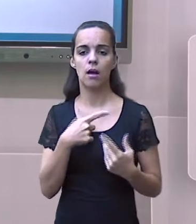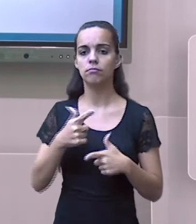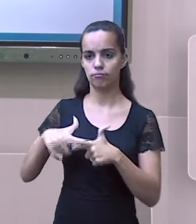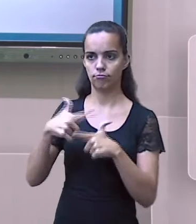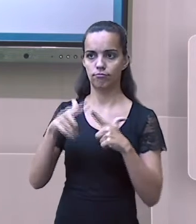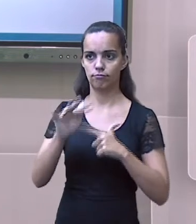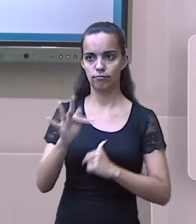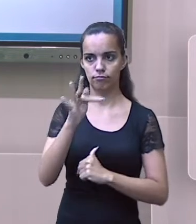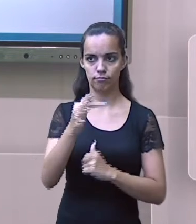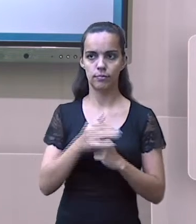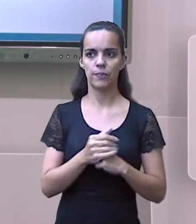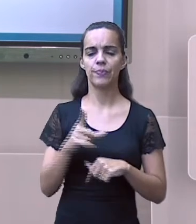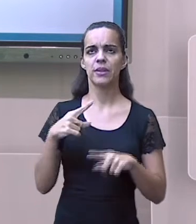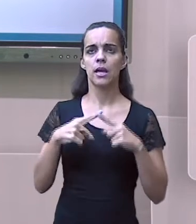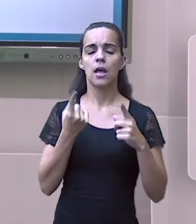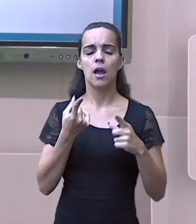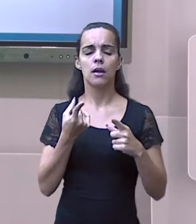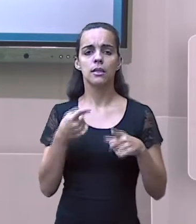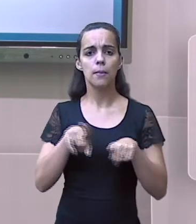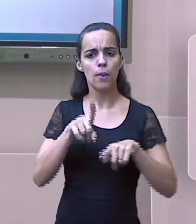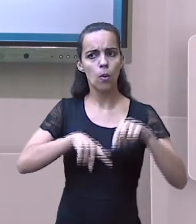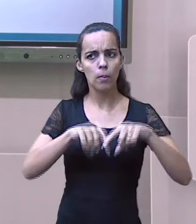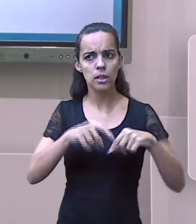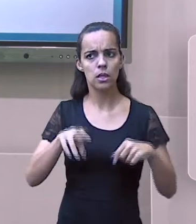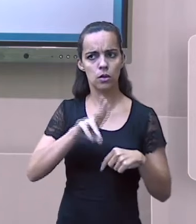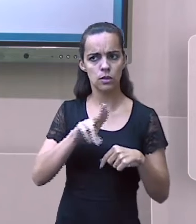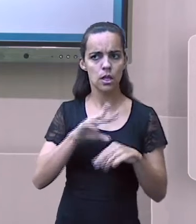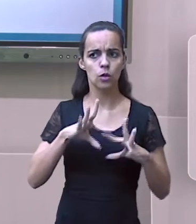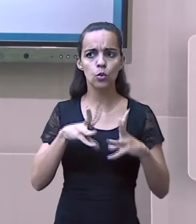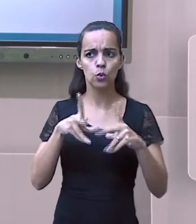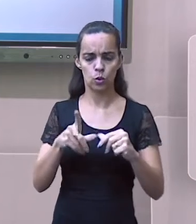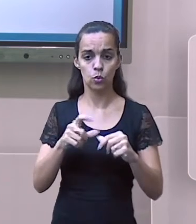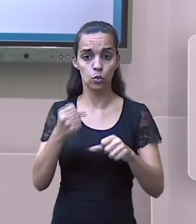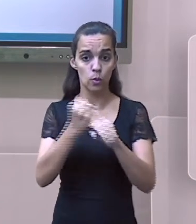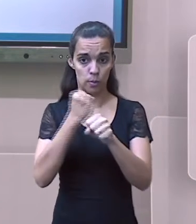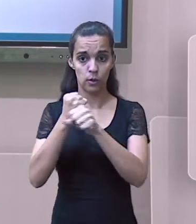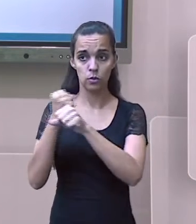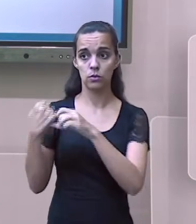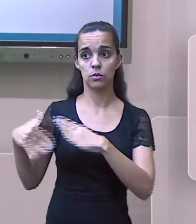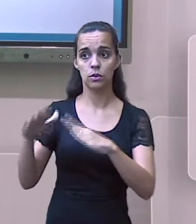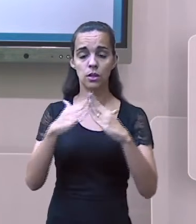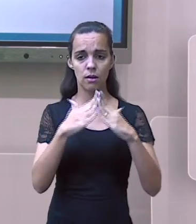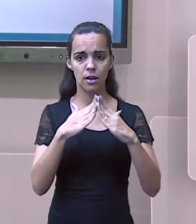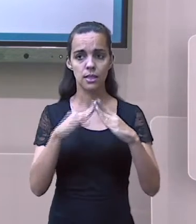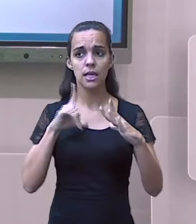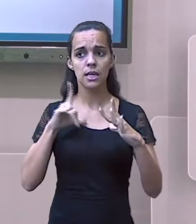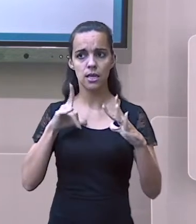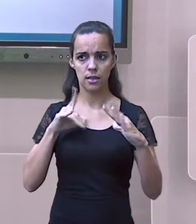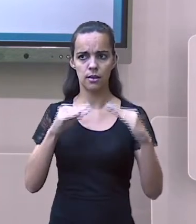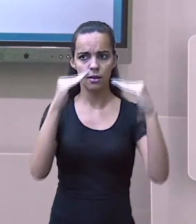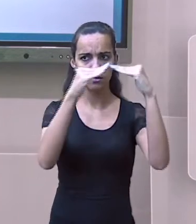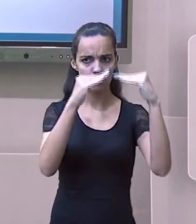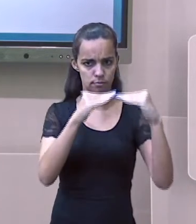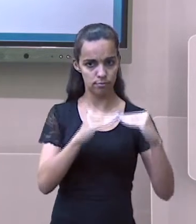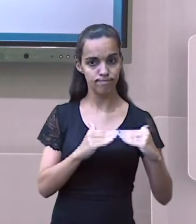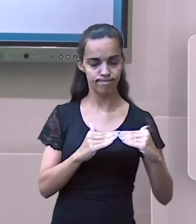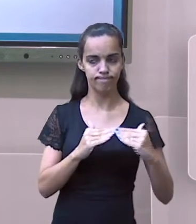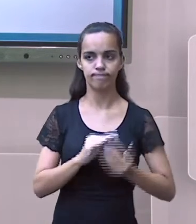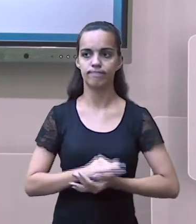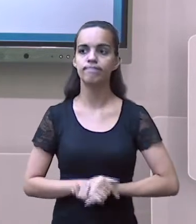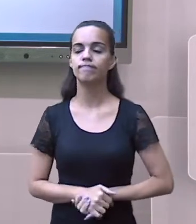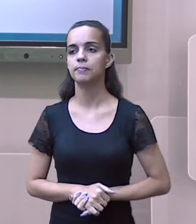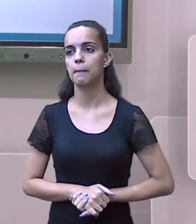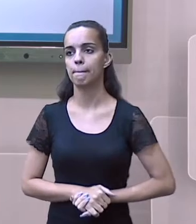características dos materiais para que possa construir as casas de acordo a abrigar as